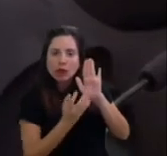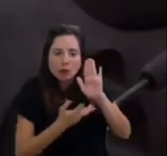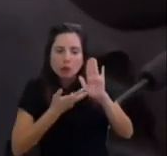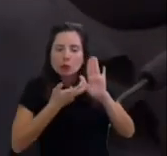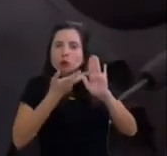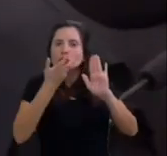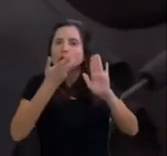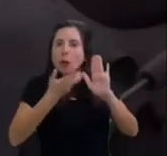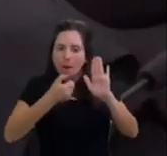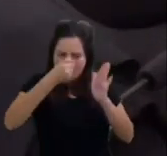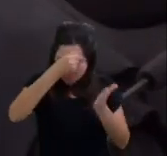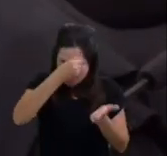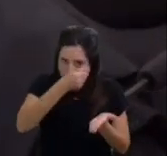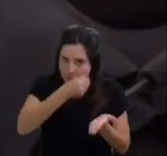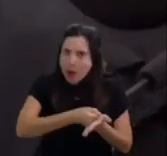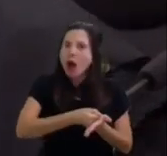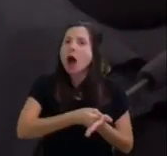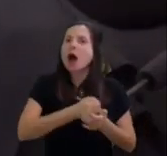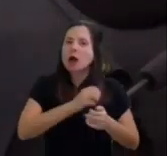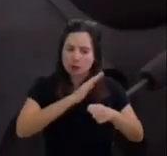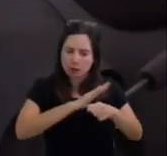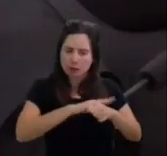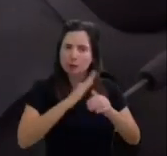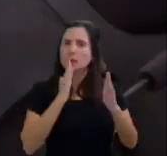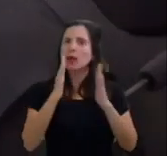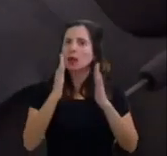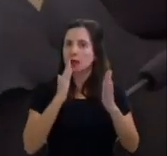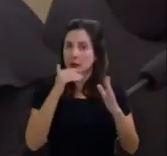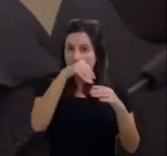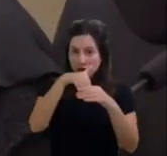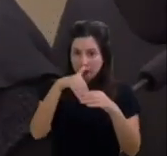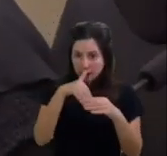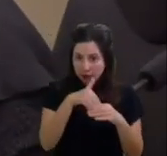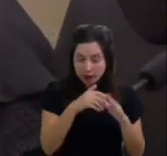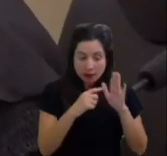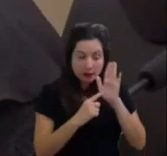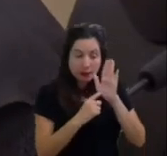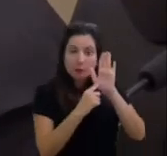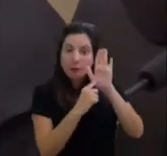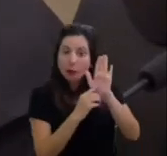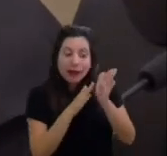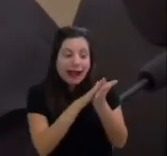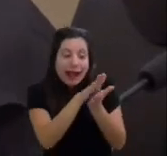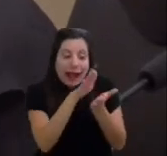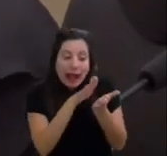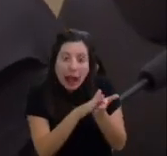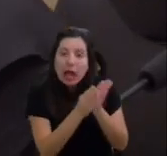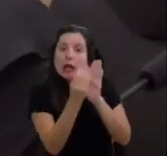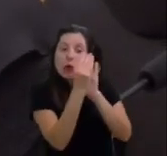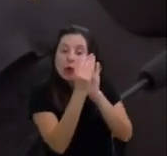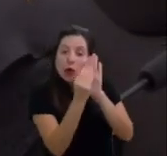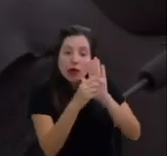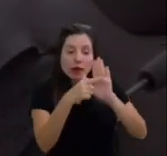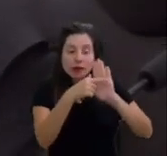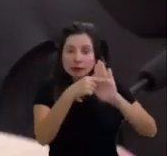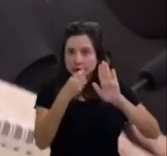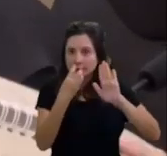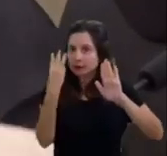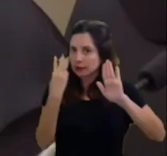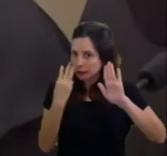conteúdo político eleitoral, e, entre eles, estabelece que os gastos sejam, inciso 3º,